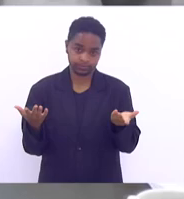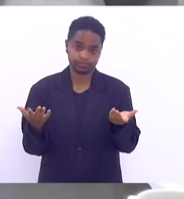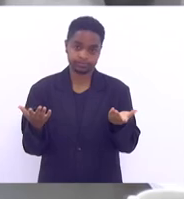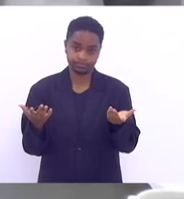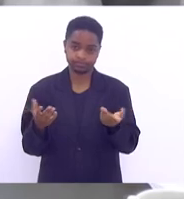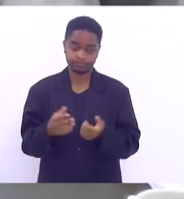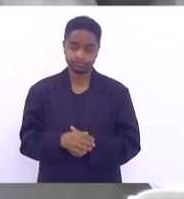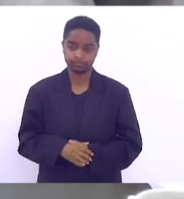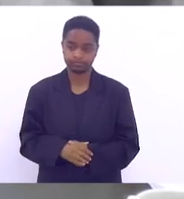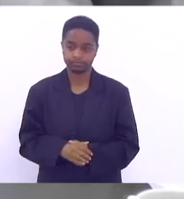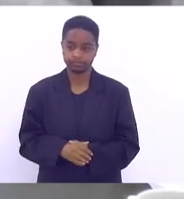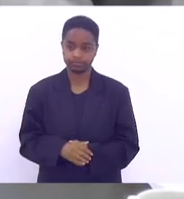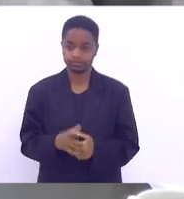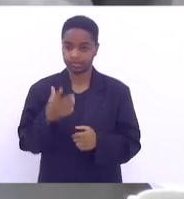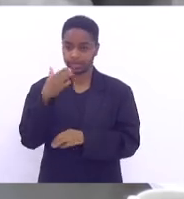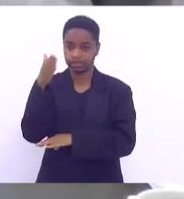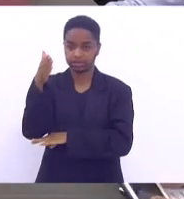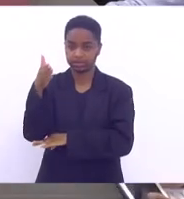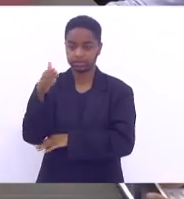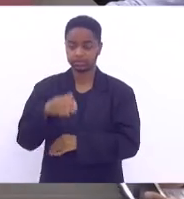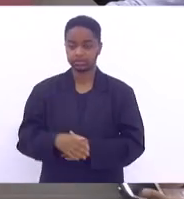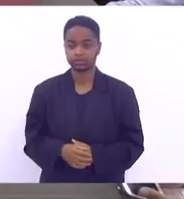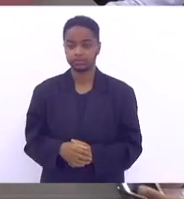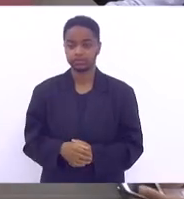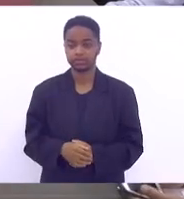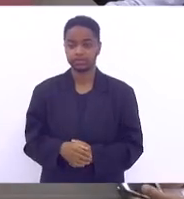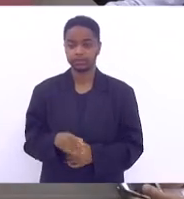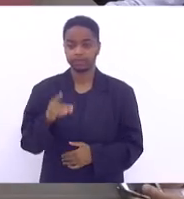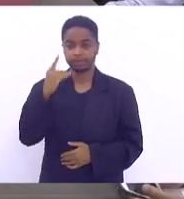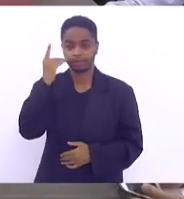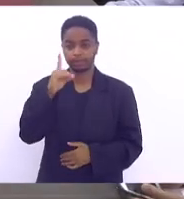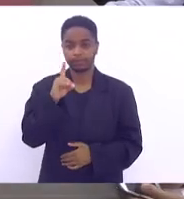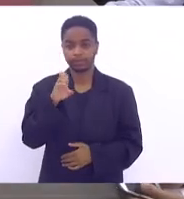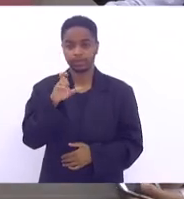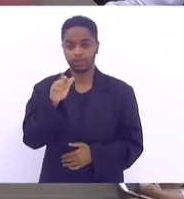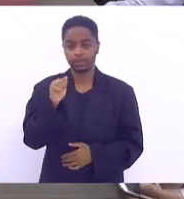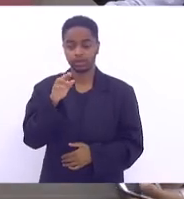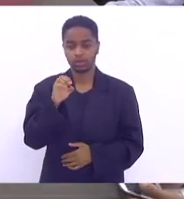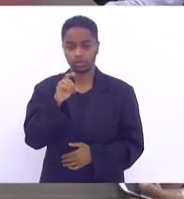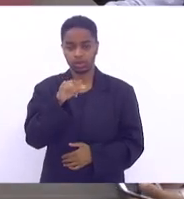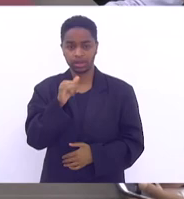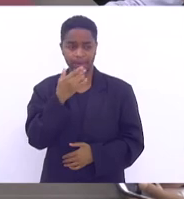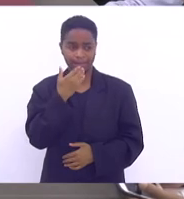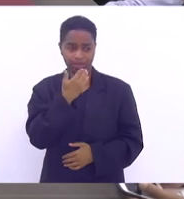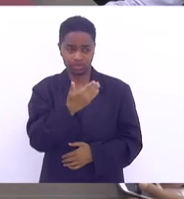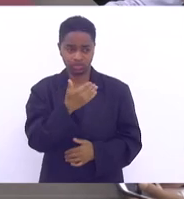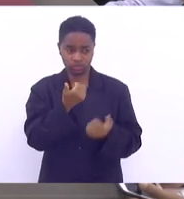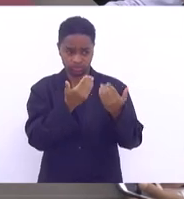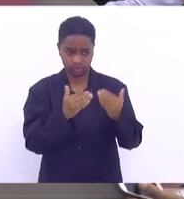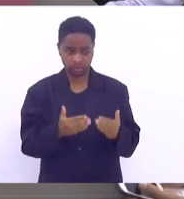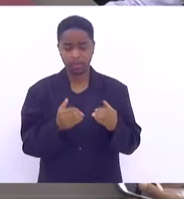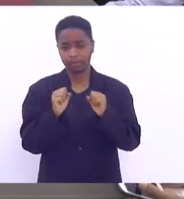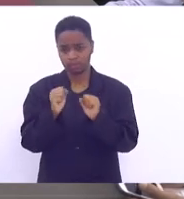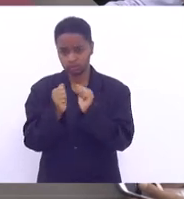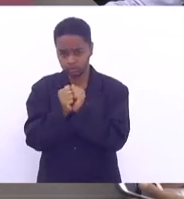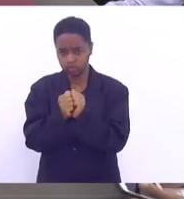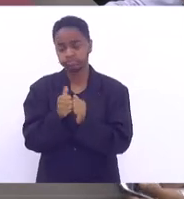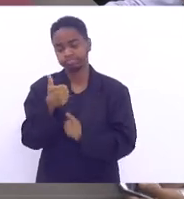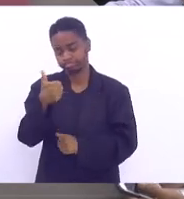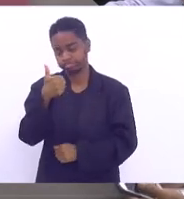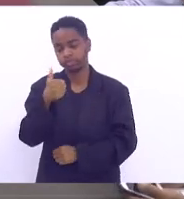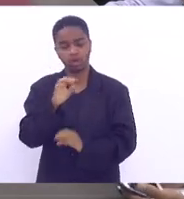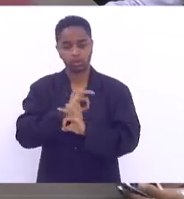rede hoteleira. Né? Verdade. Deputado de la Rolha. Deputada Célia pediu vistas? Pediu vistas. Pedi, mas podemos pode fazer conjunto, pode. Perfeito.